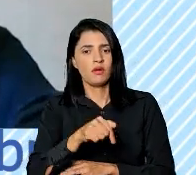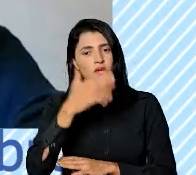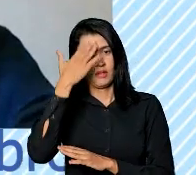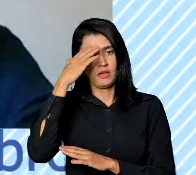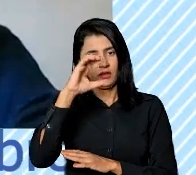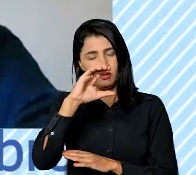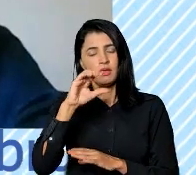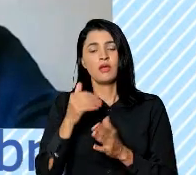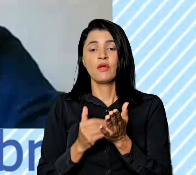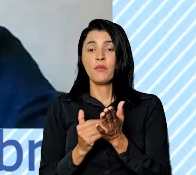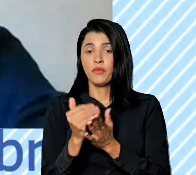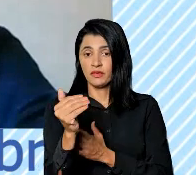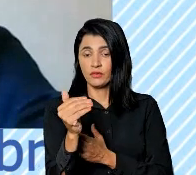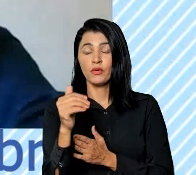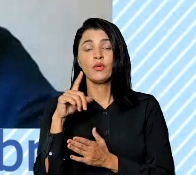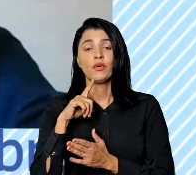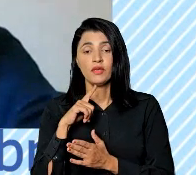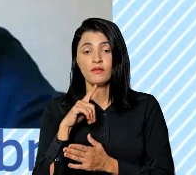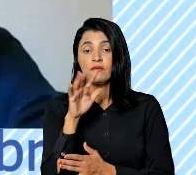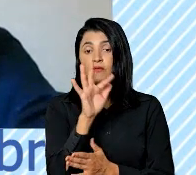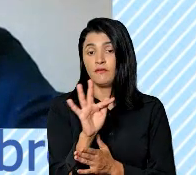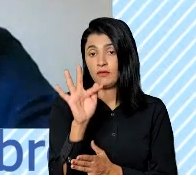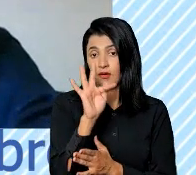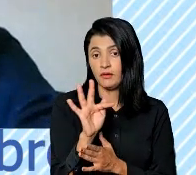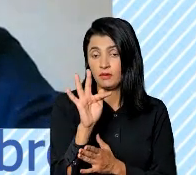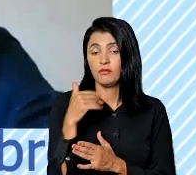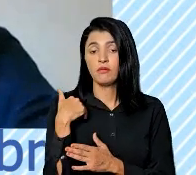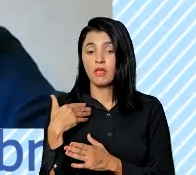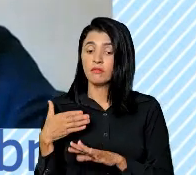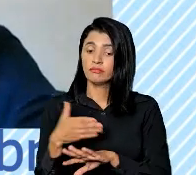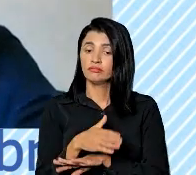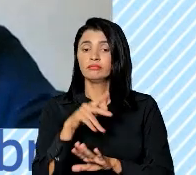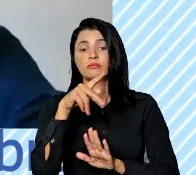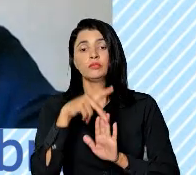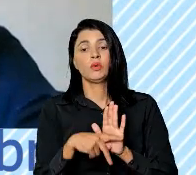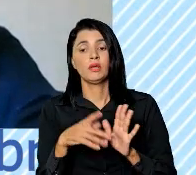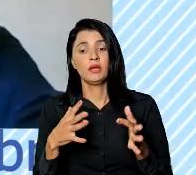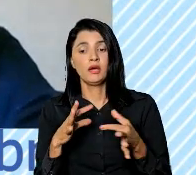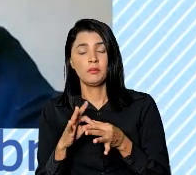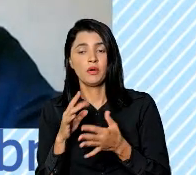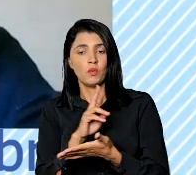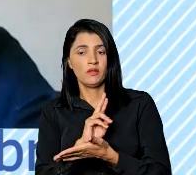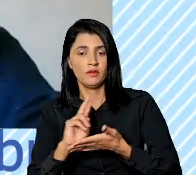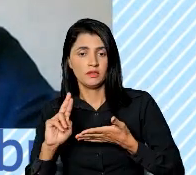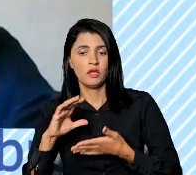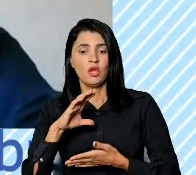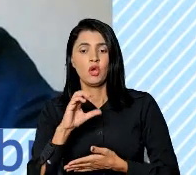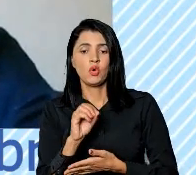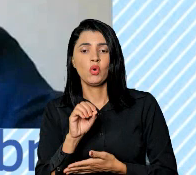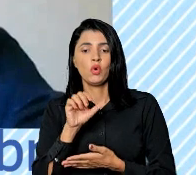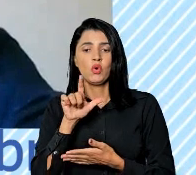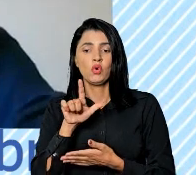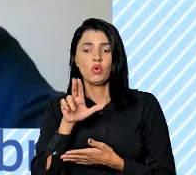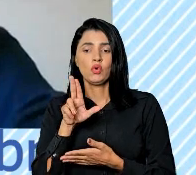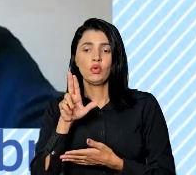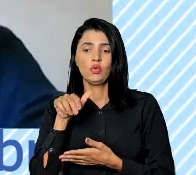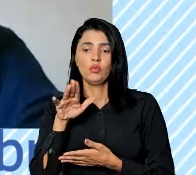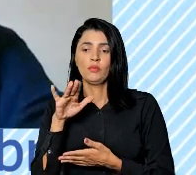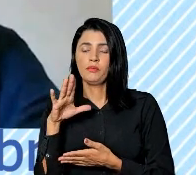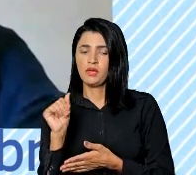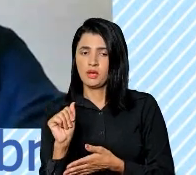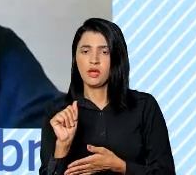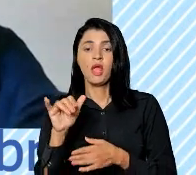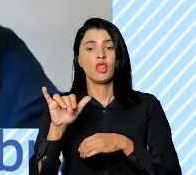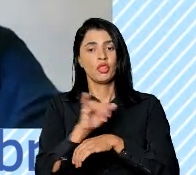de 2019, eu passei a integrar um programa vinculado à Universidade de Columbia, em Nova York, que se chama